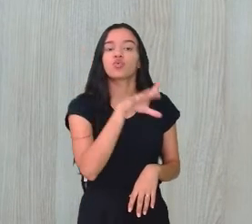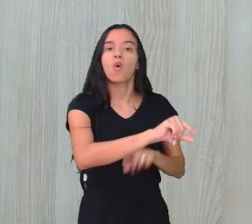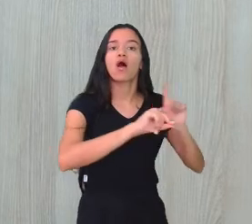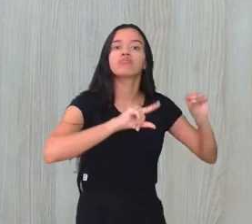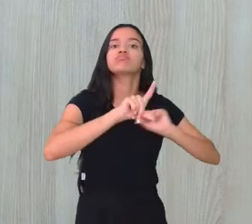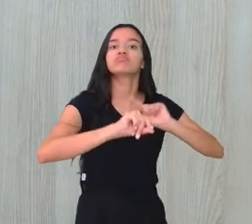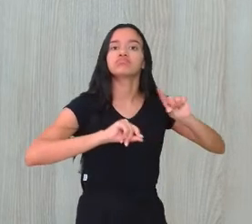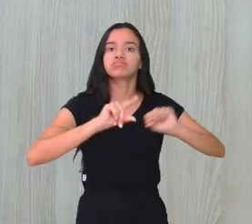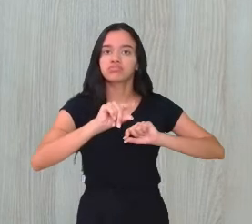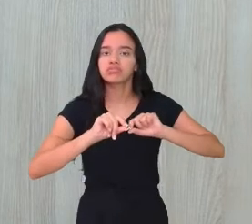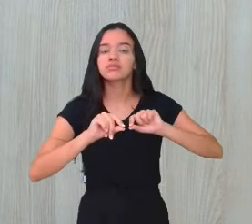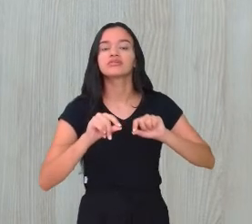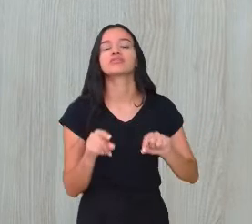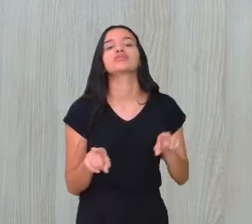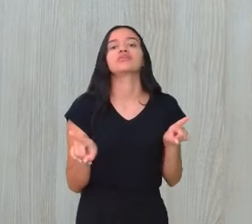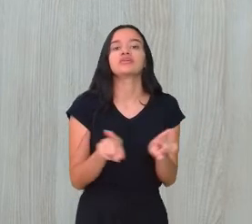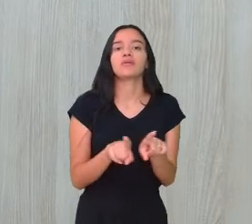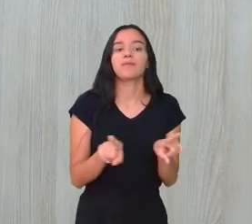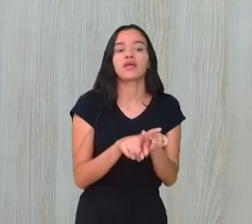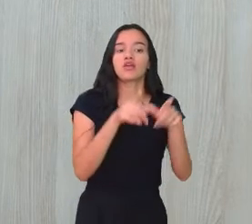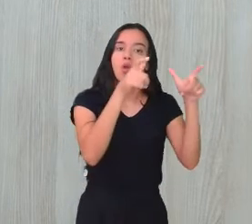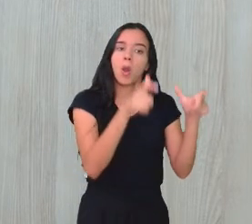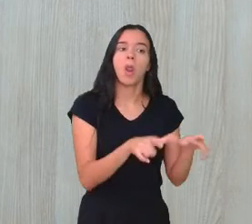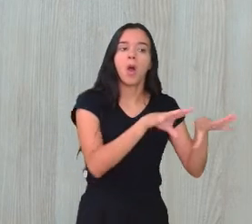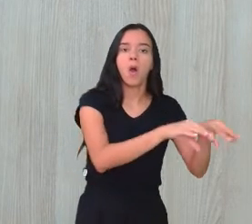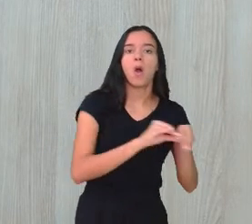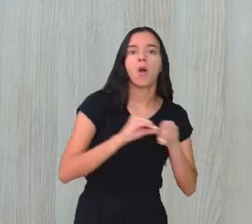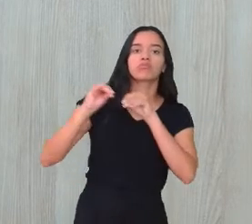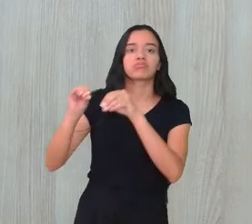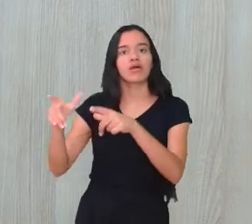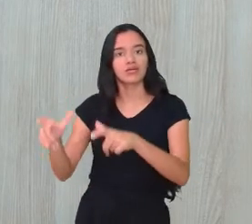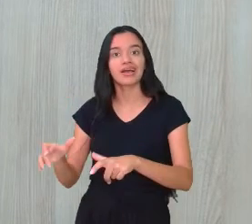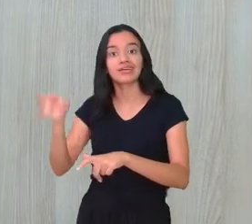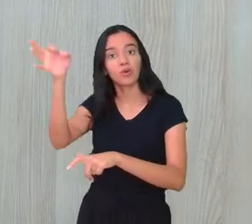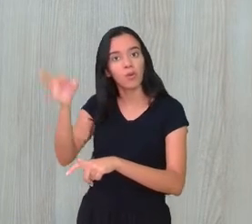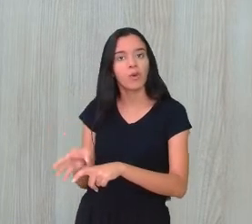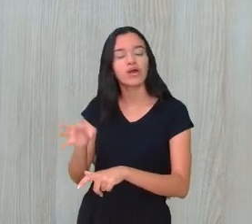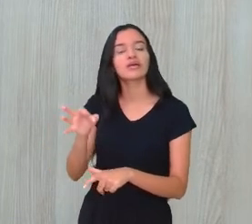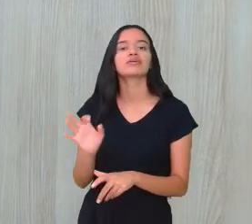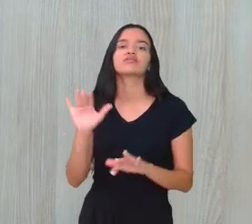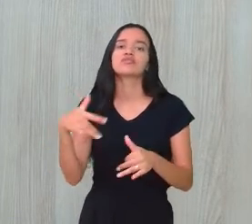lixos em maneiras e em locais adequados, né? Então,